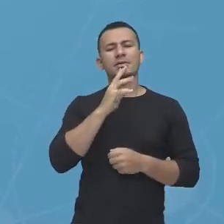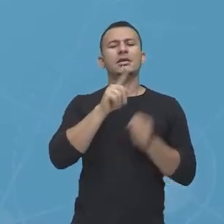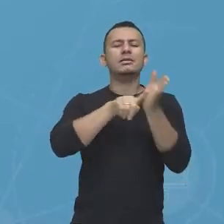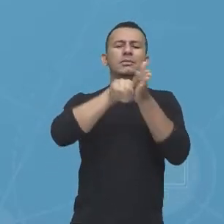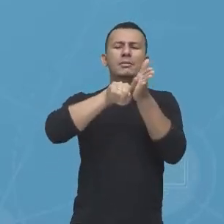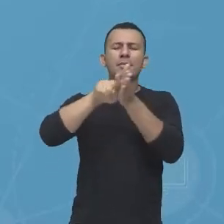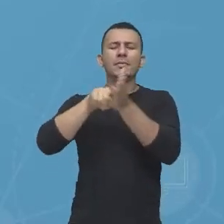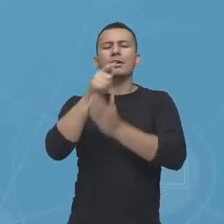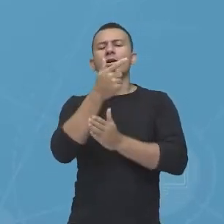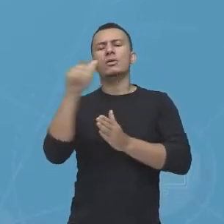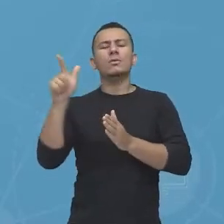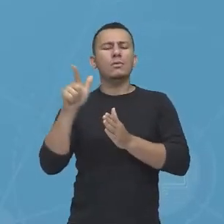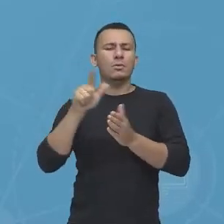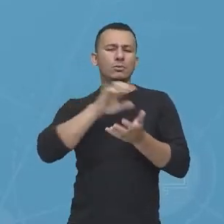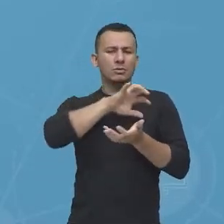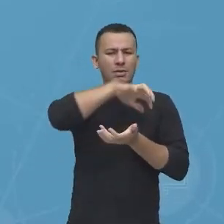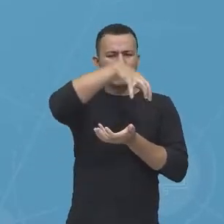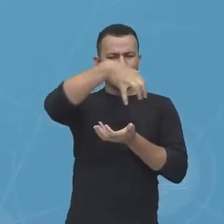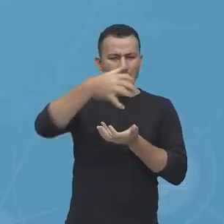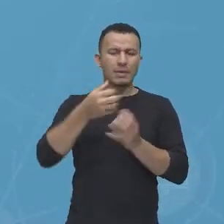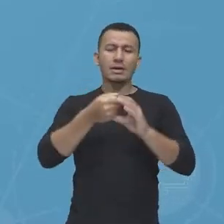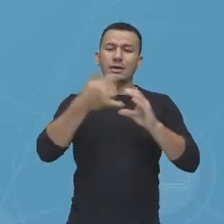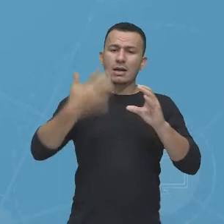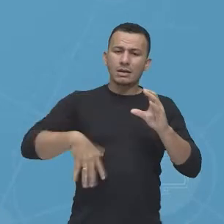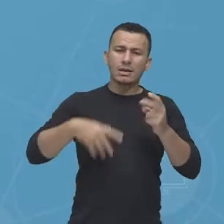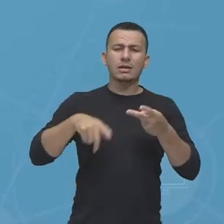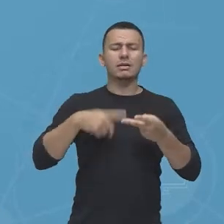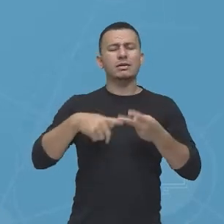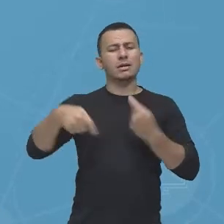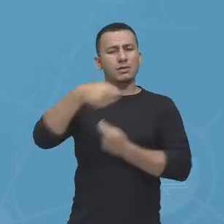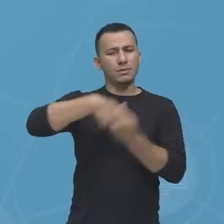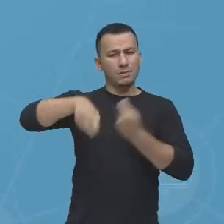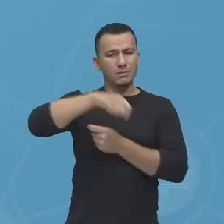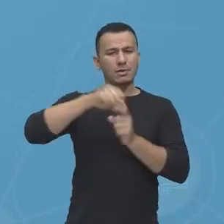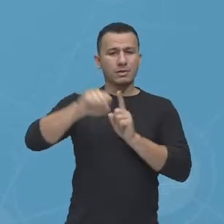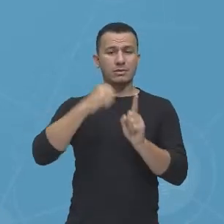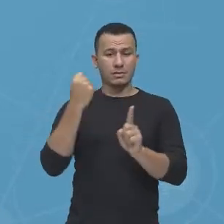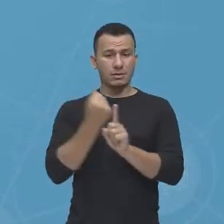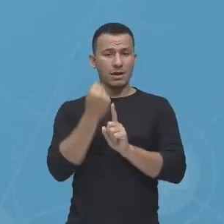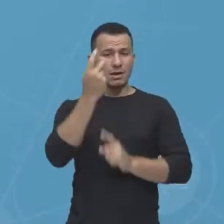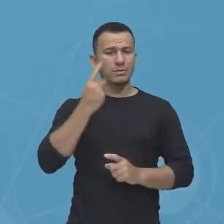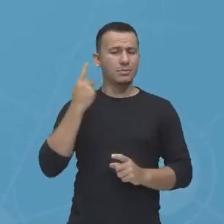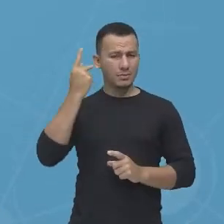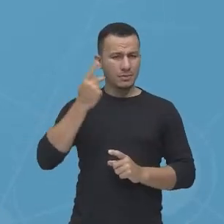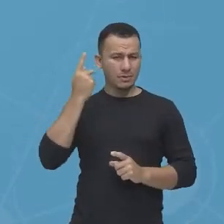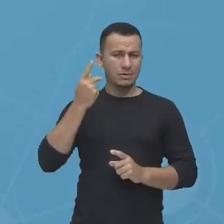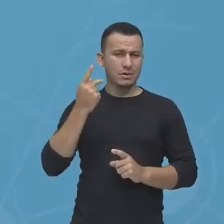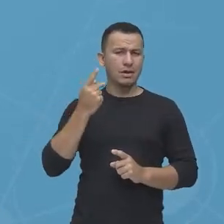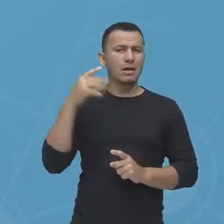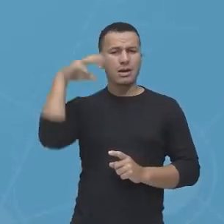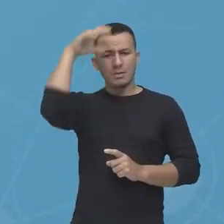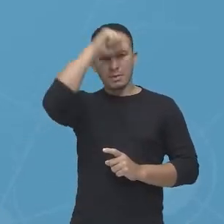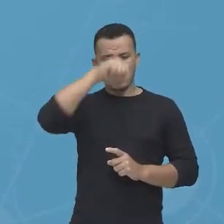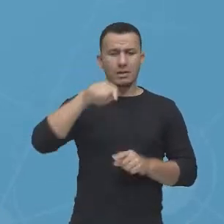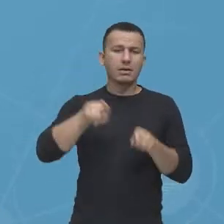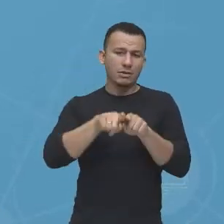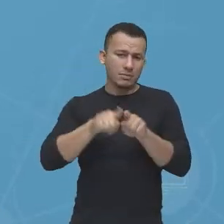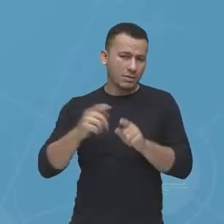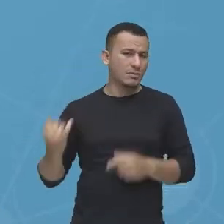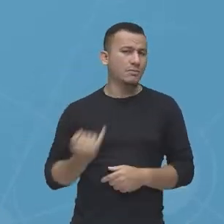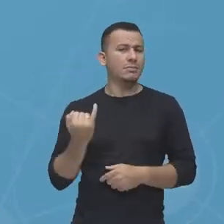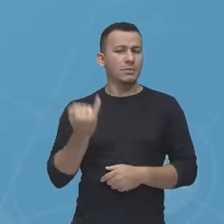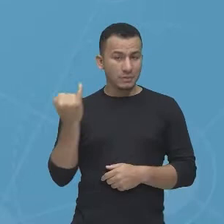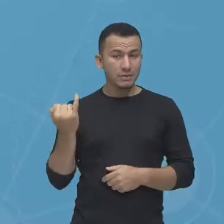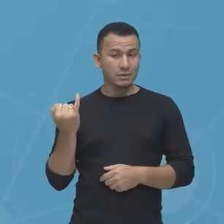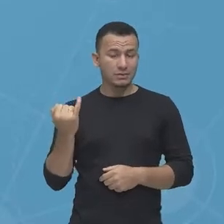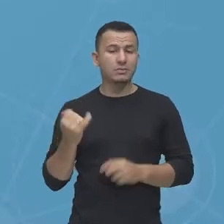são as características econômicas, sociais, políticas de outros lugares, também é muito importante para entender o que